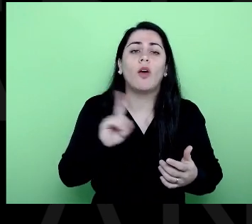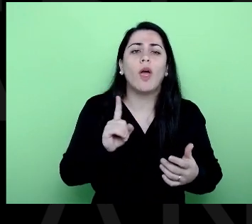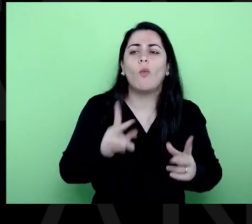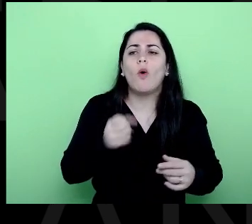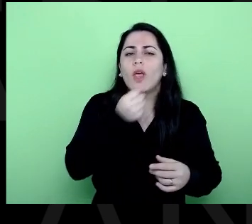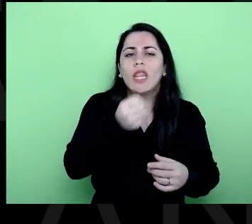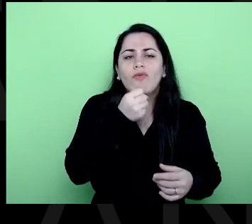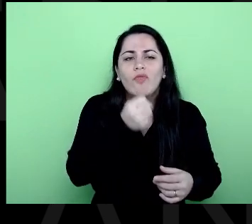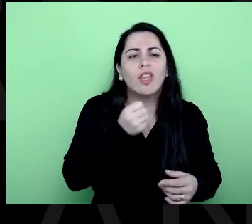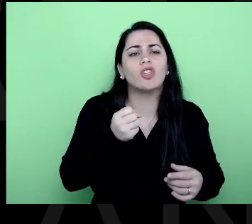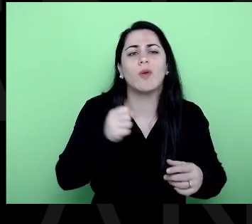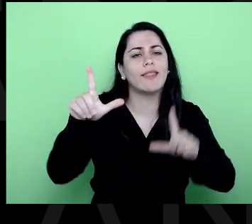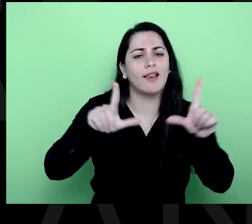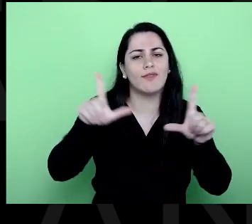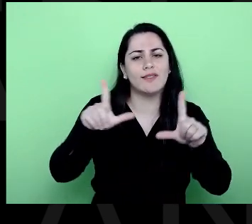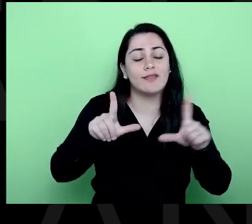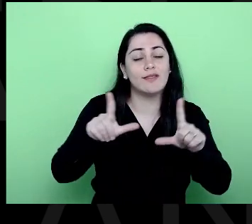Uma biografia é